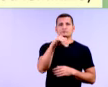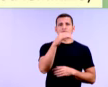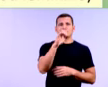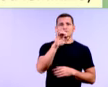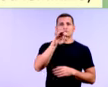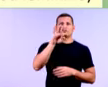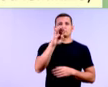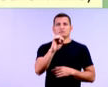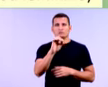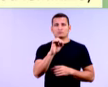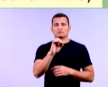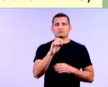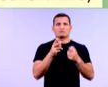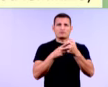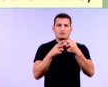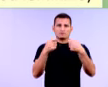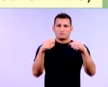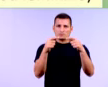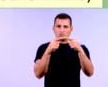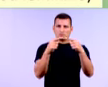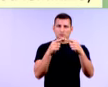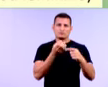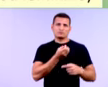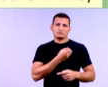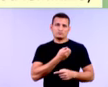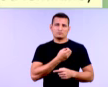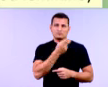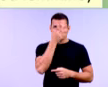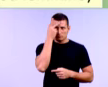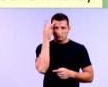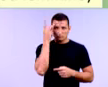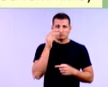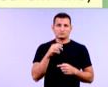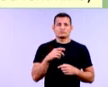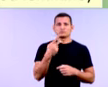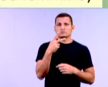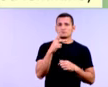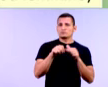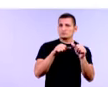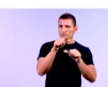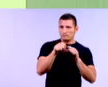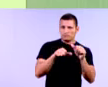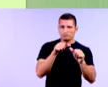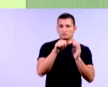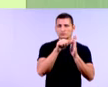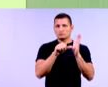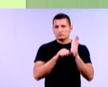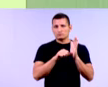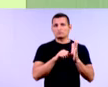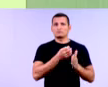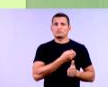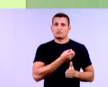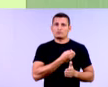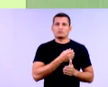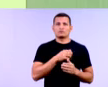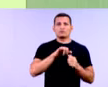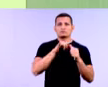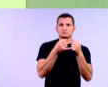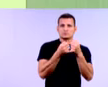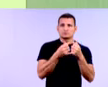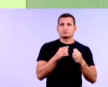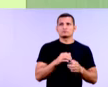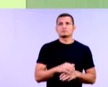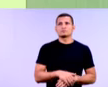pessoa, do nome com os seus modificadores, que é o artigo, o pronome, o numeral ou o adjetivo. Ok? E